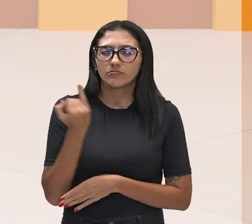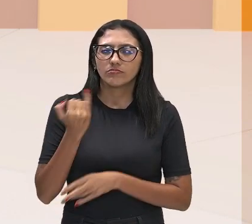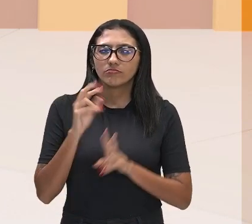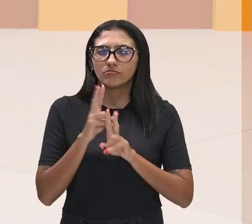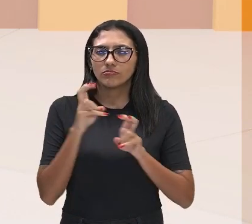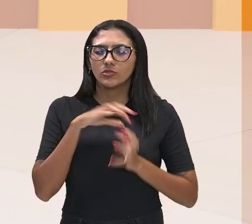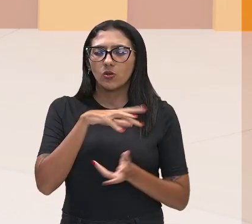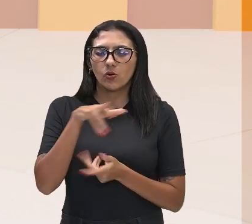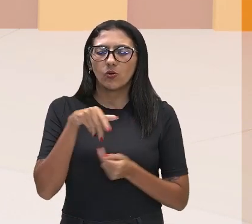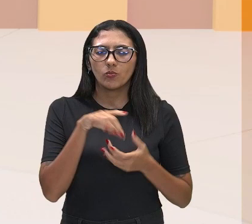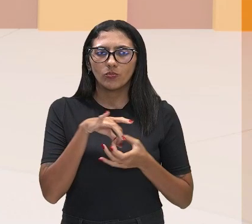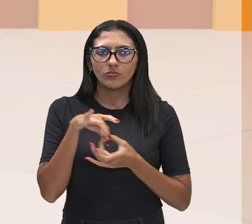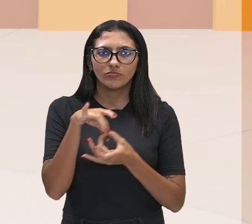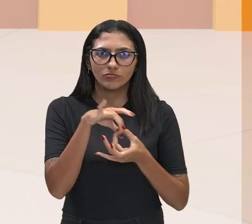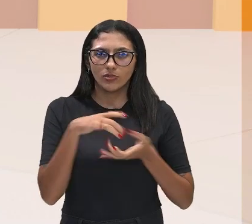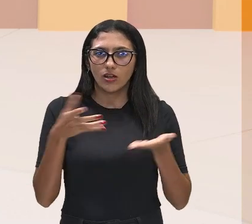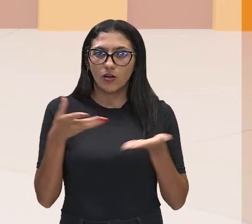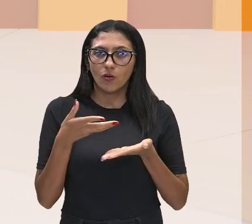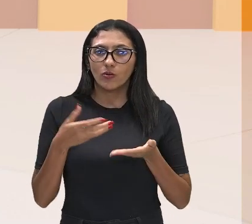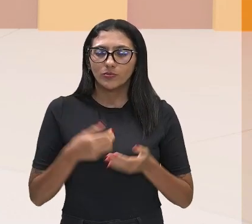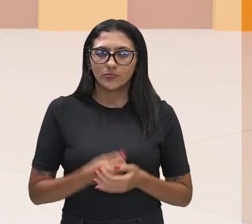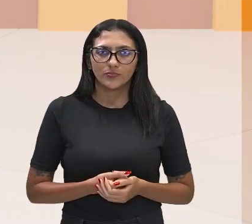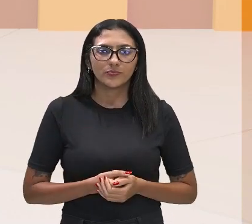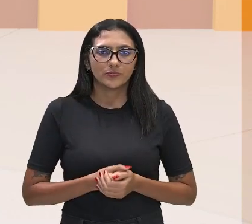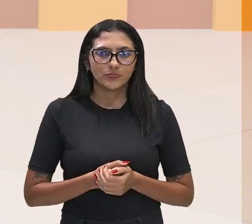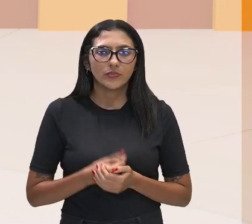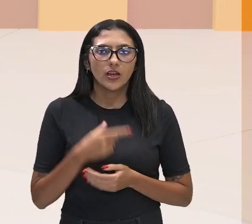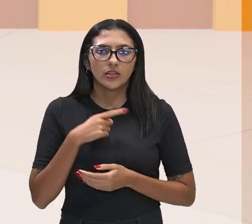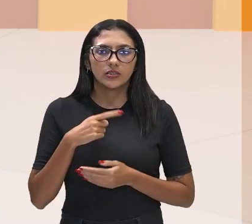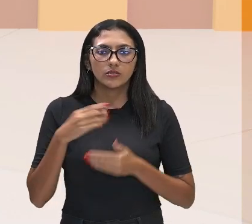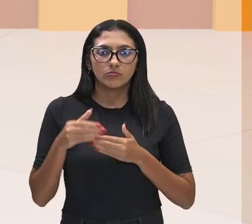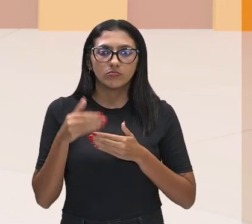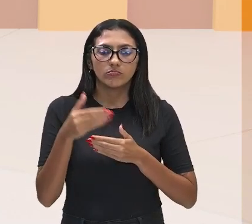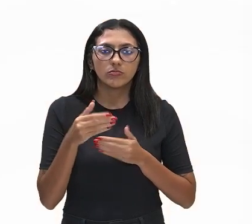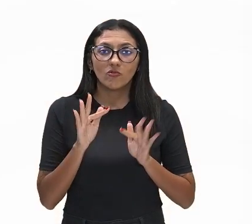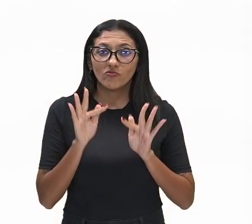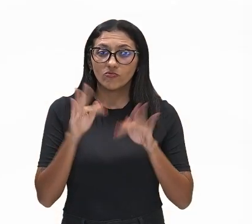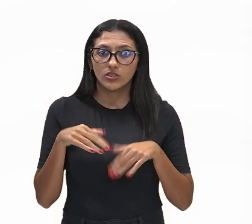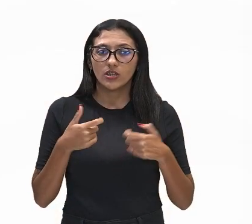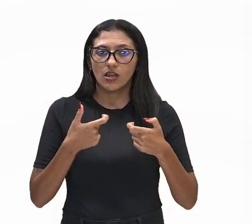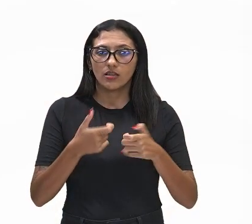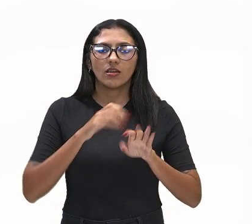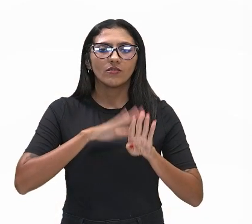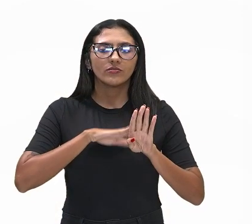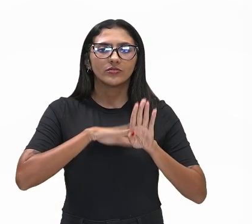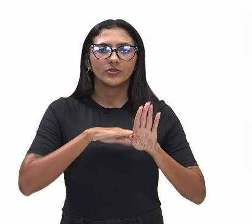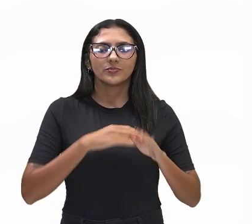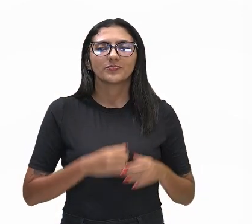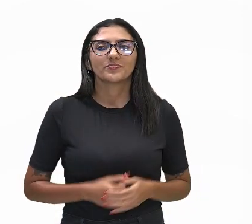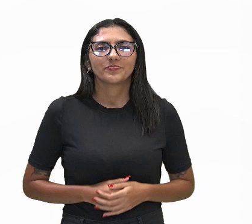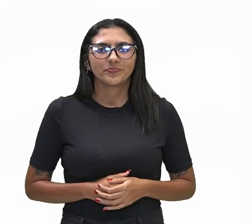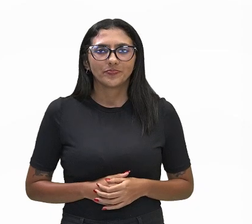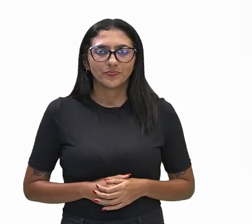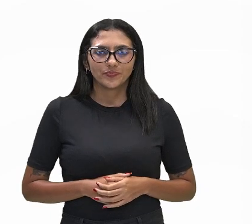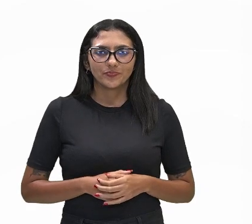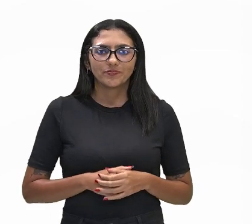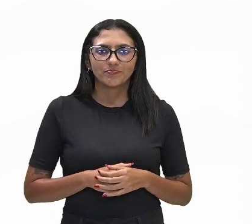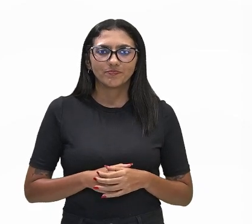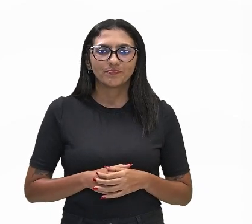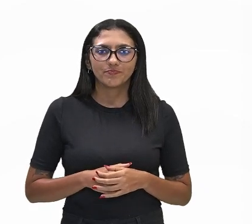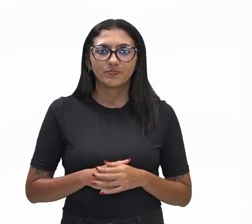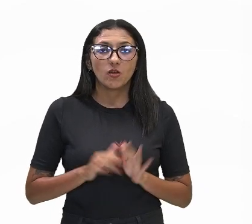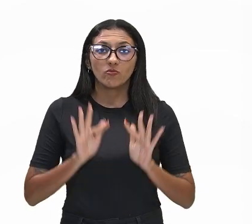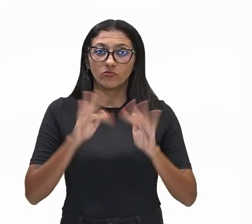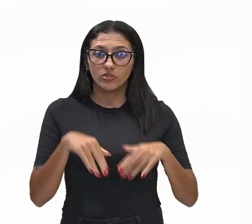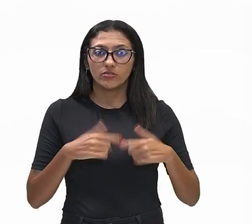na nova ordem mundial que ocorreu a partir do fim da Guerra Fria. Que aí a gente verifica, então, o fim da Guerra Fria